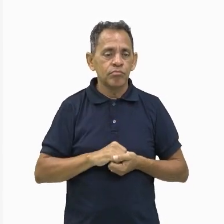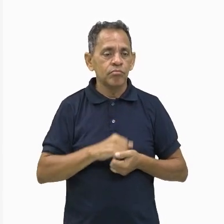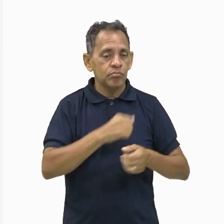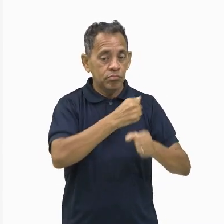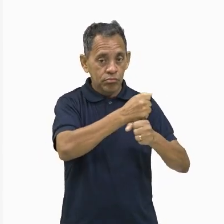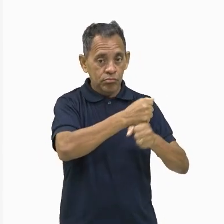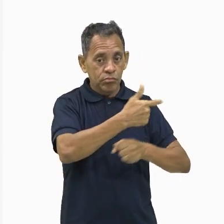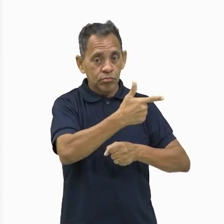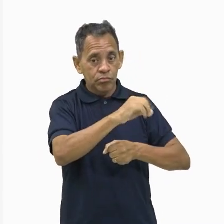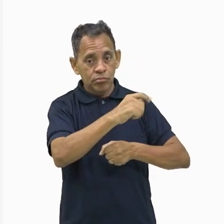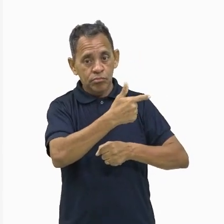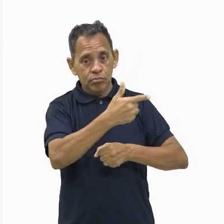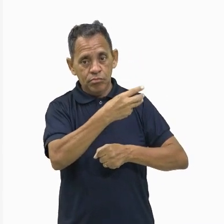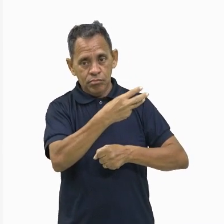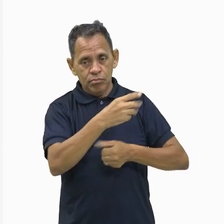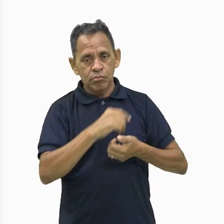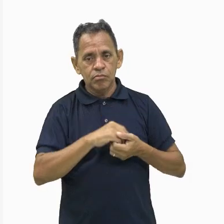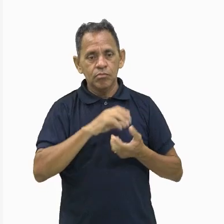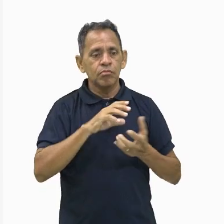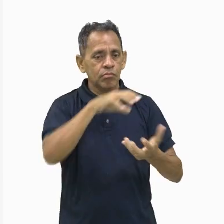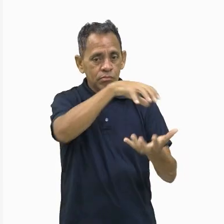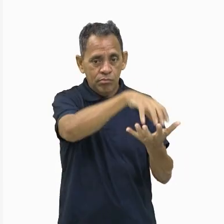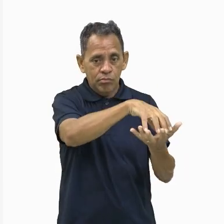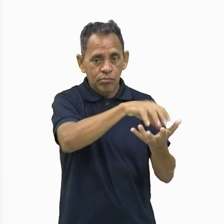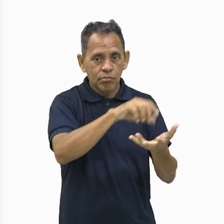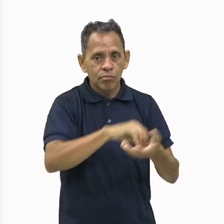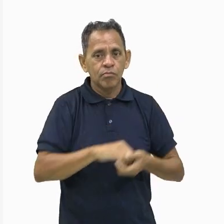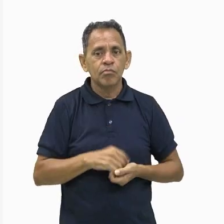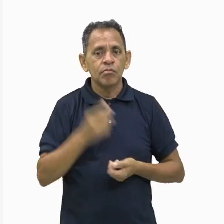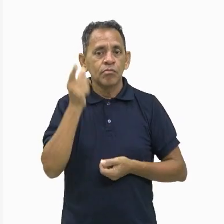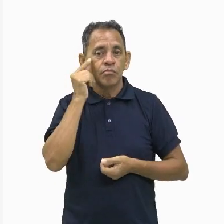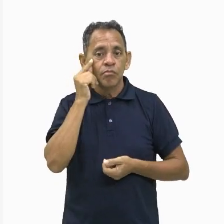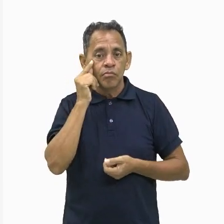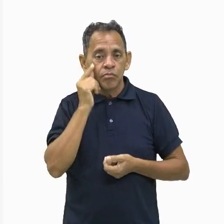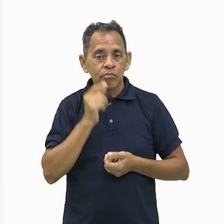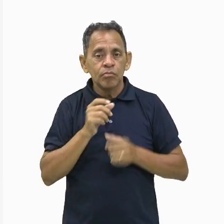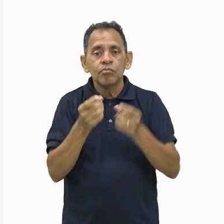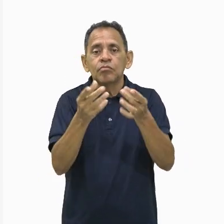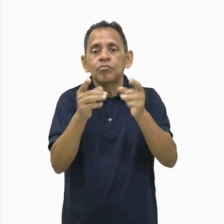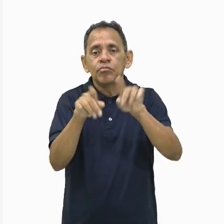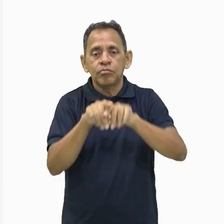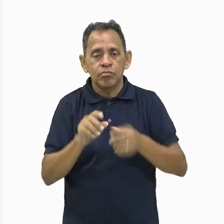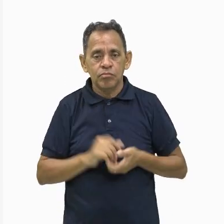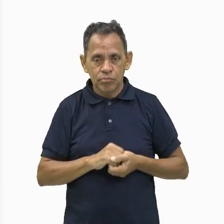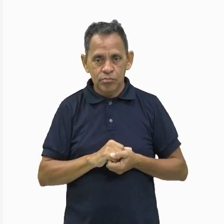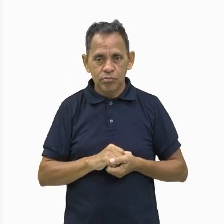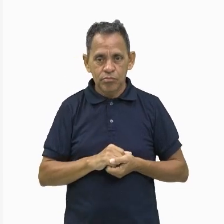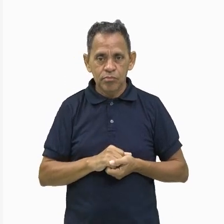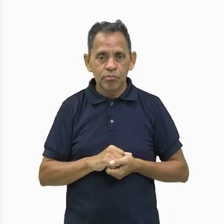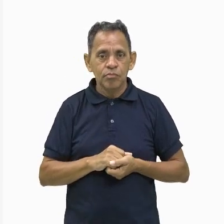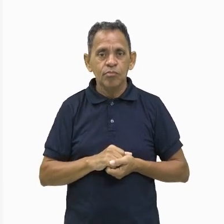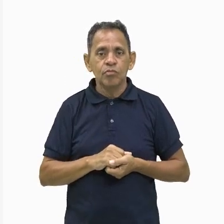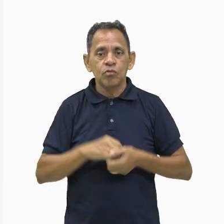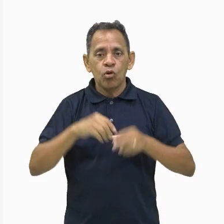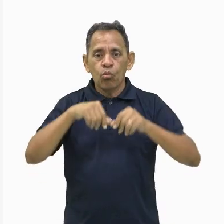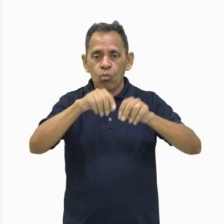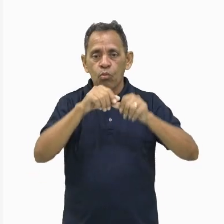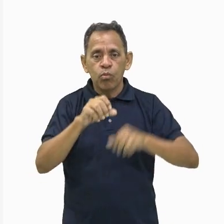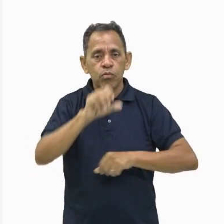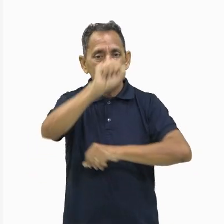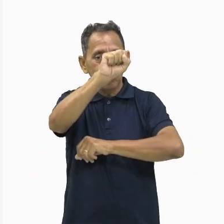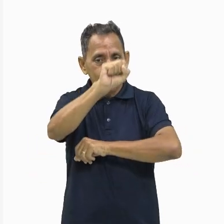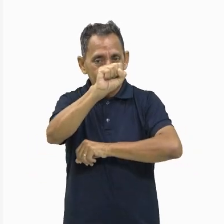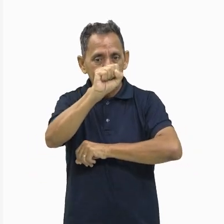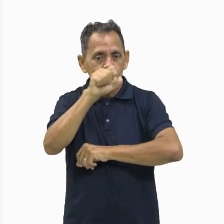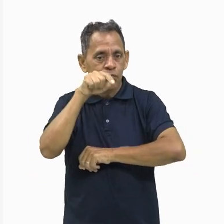2023, a Cooperativa de Guaraná da Amazônia vendia um lote de Guaraná em pó por R$8.000. Isso